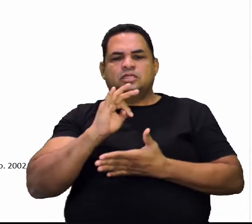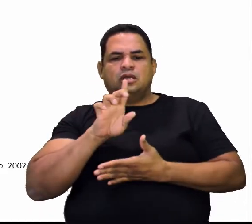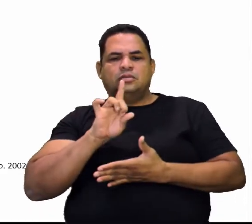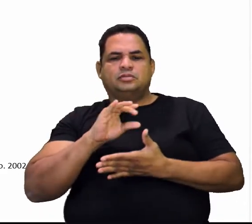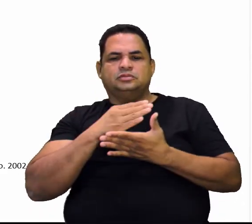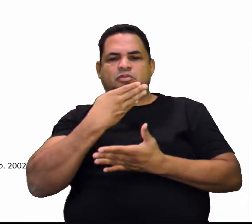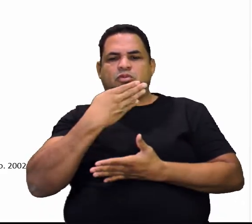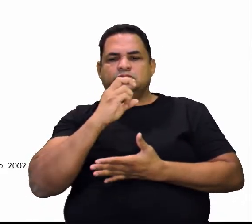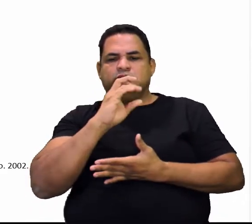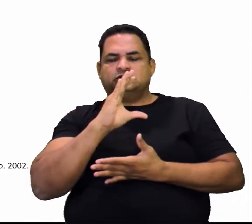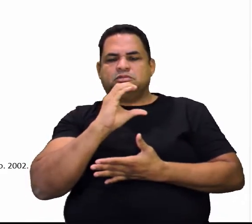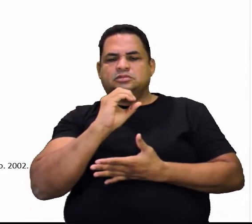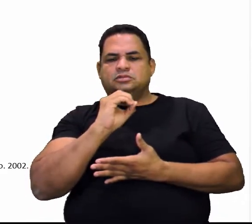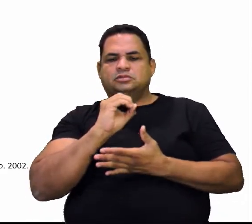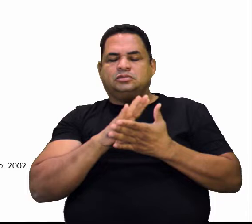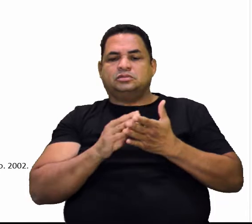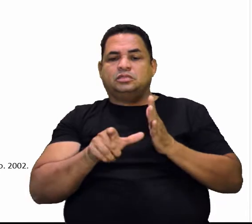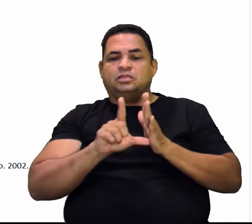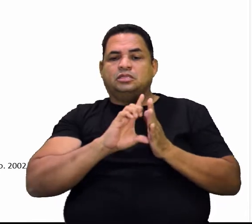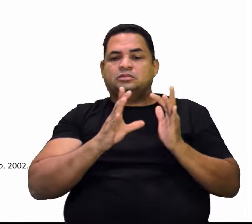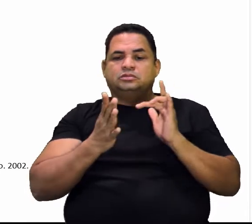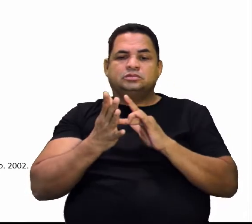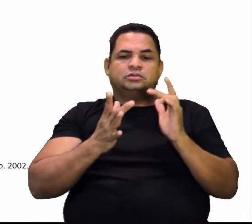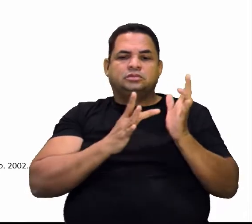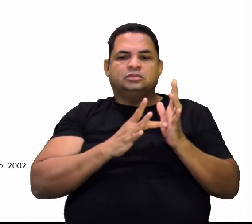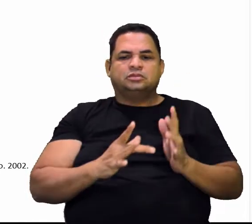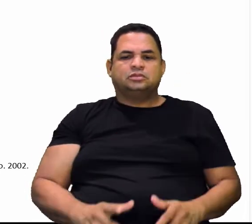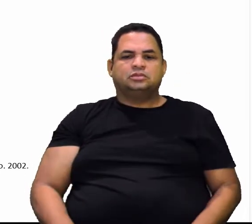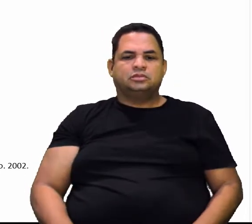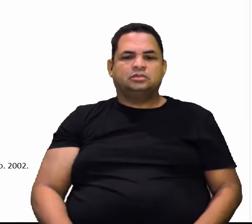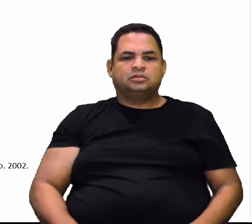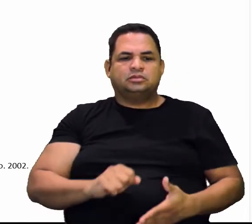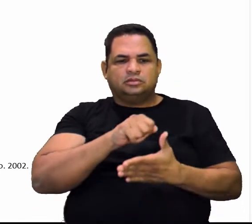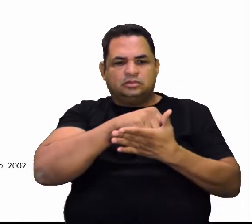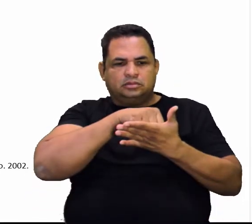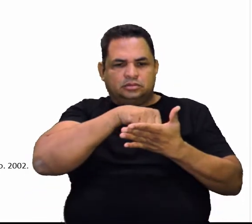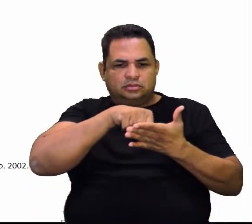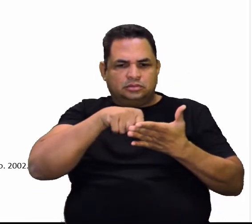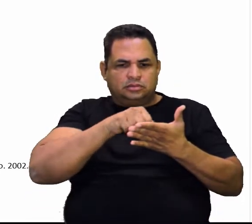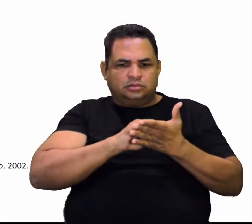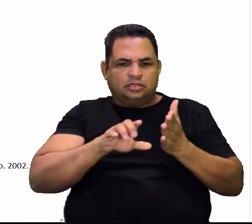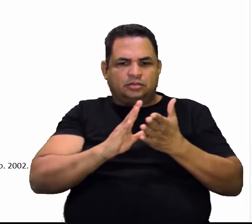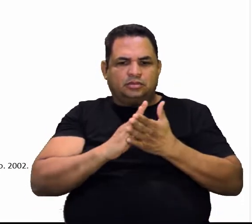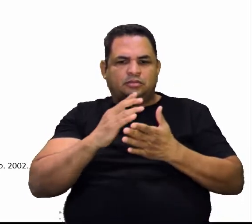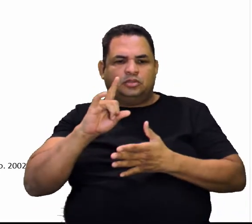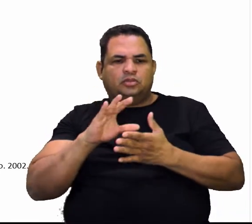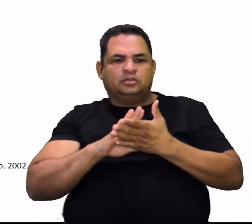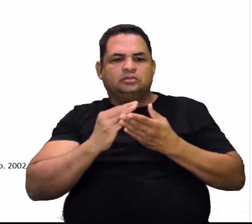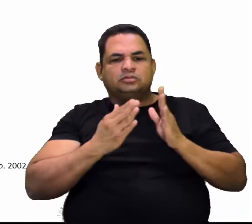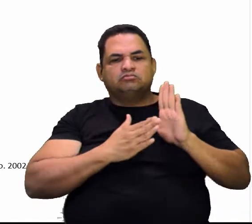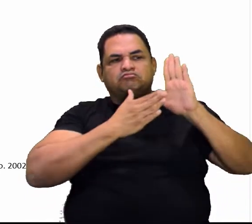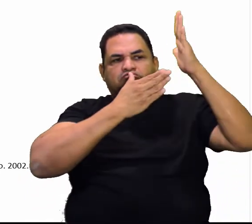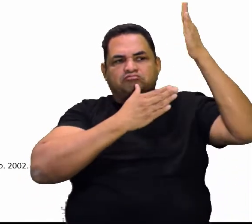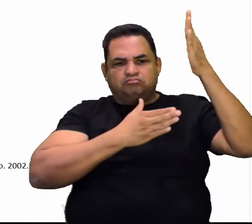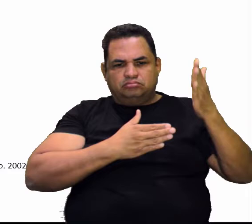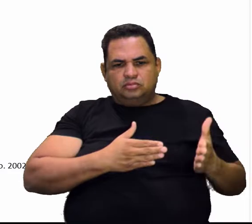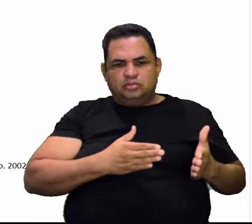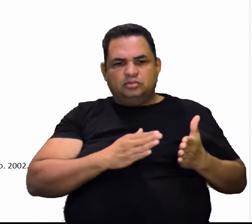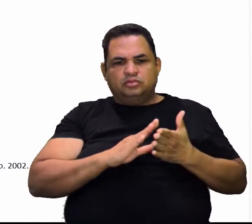de 450 a.C., gravadas em tábuas de bronze e expostas no